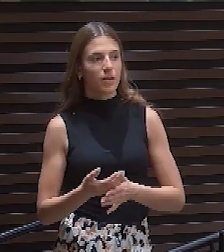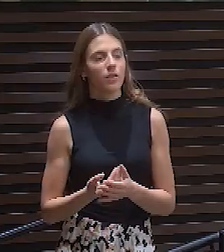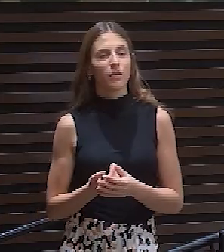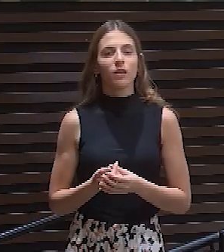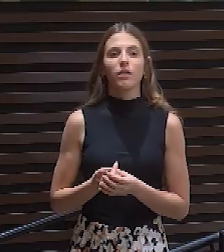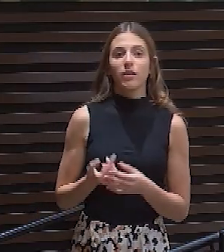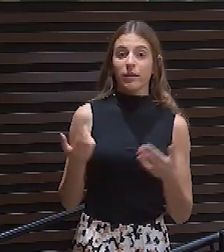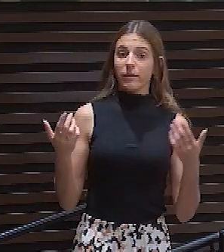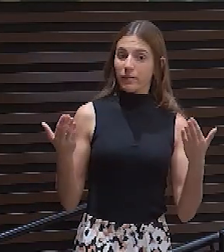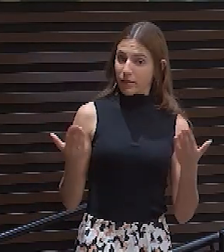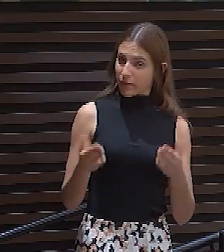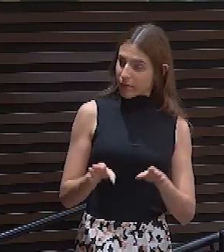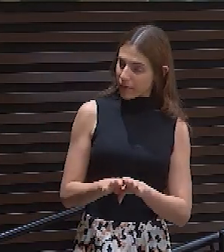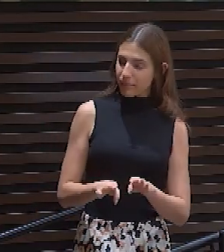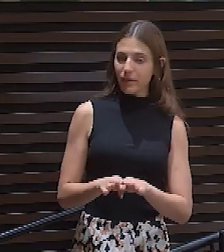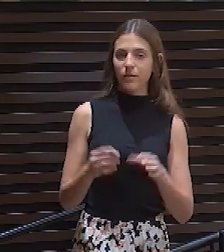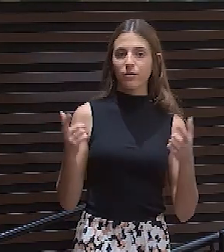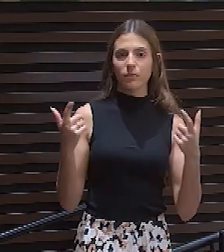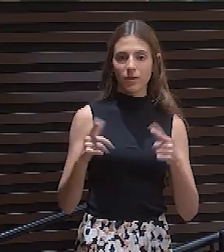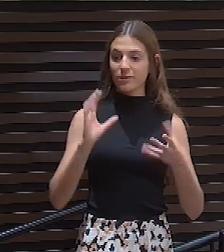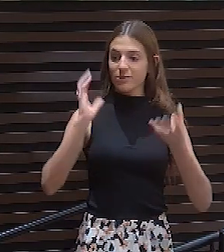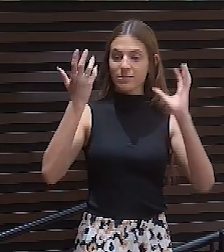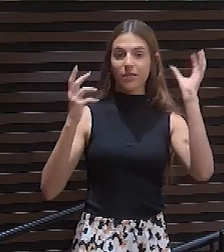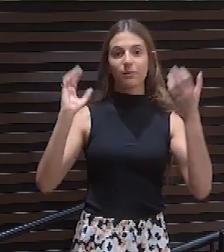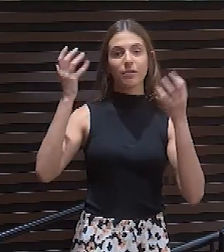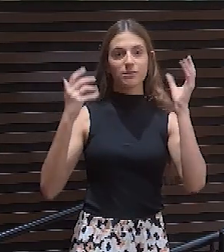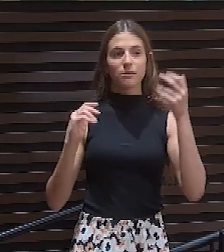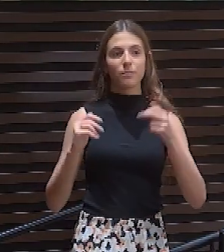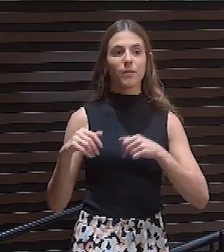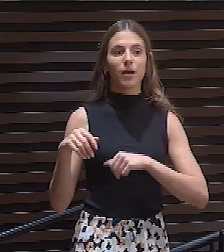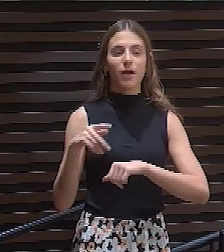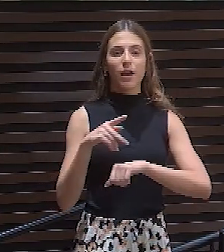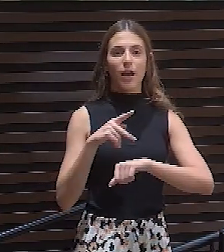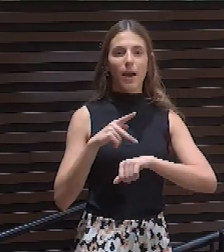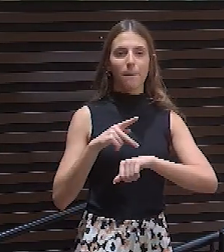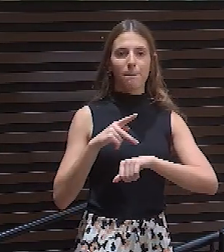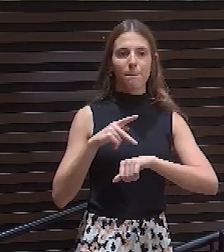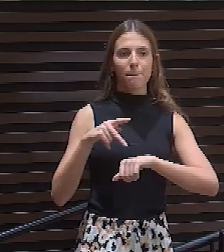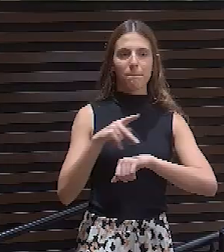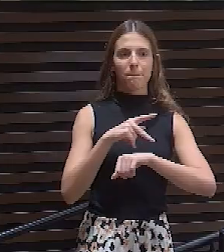celebração. A Páscoa é o fim.